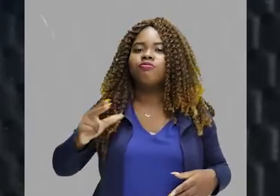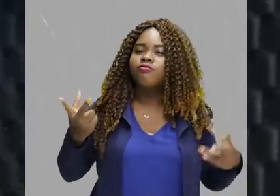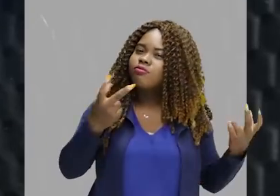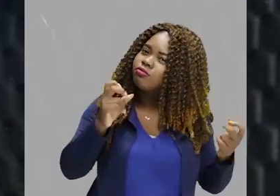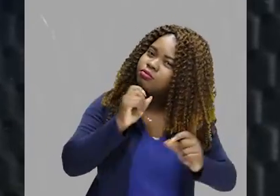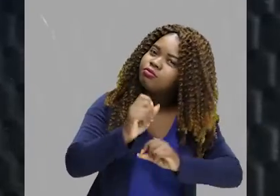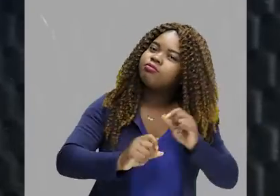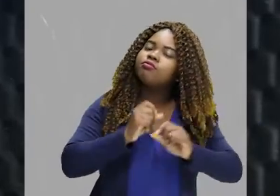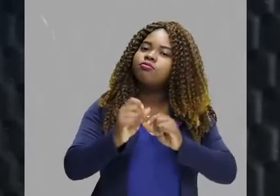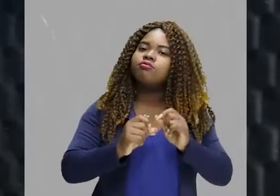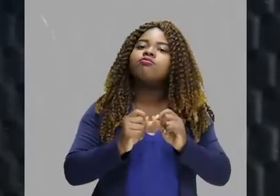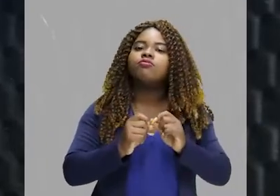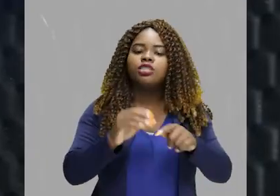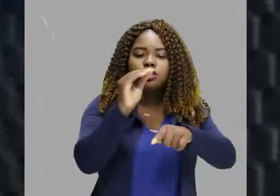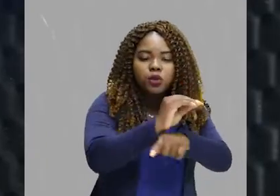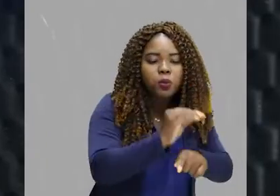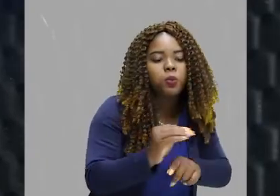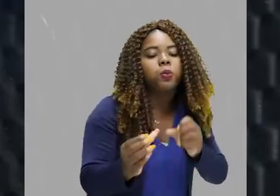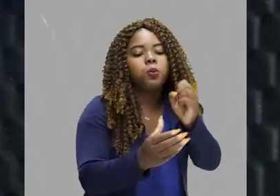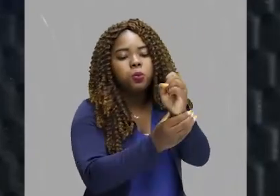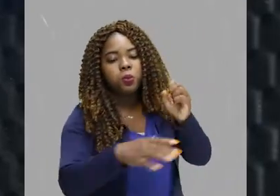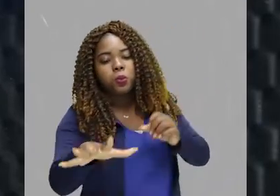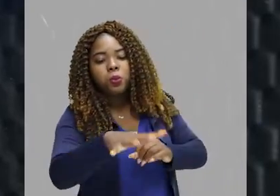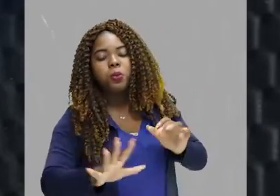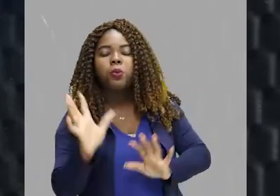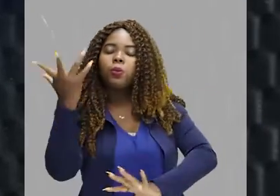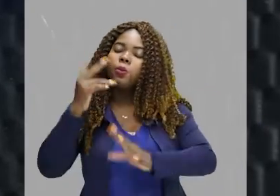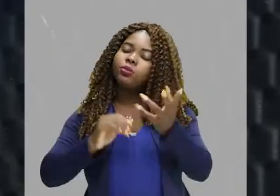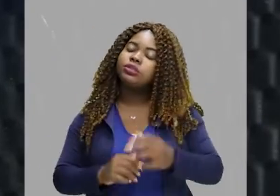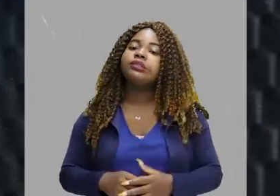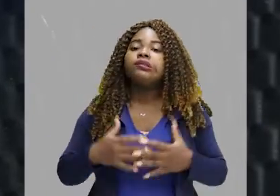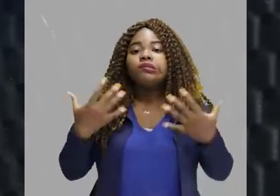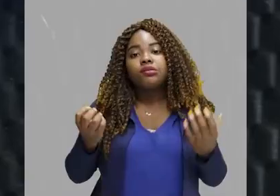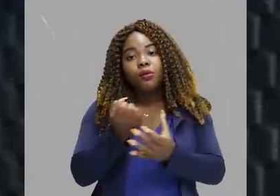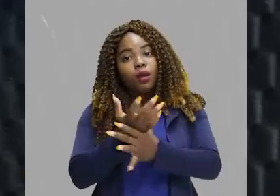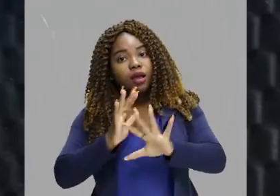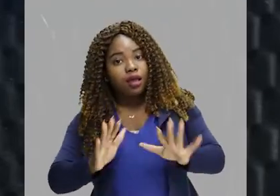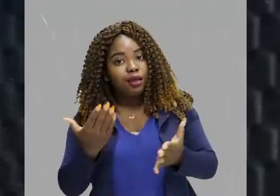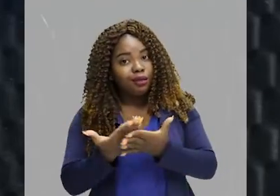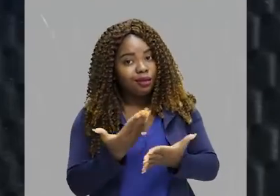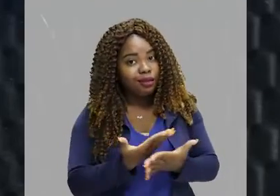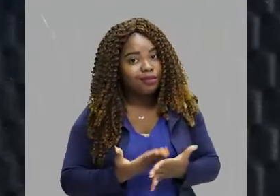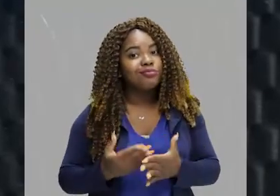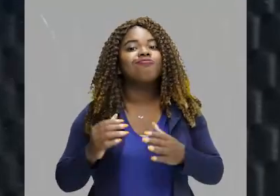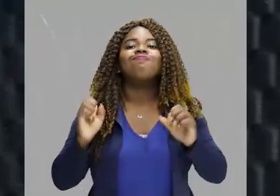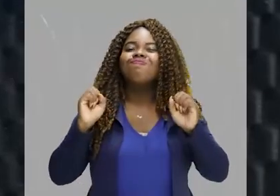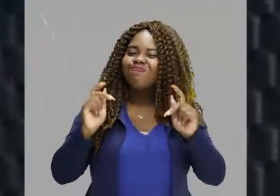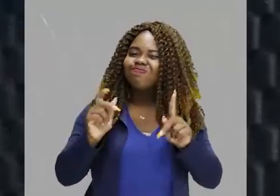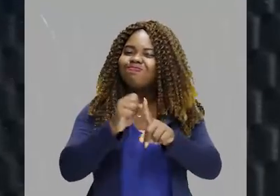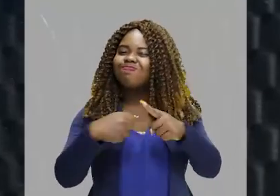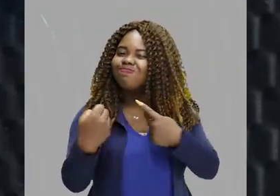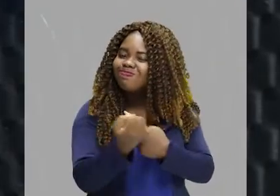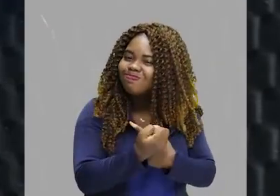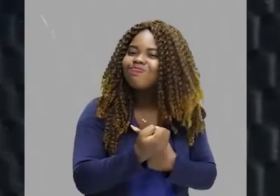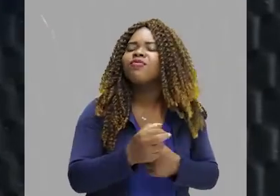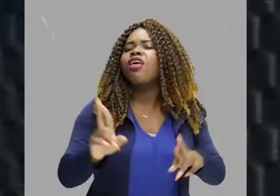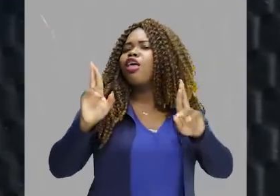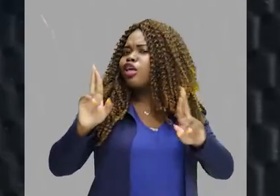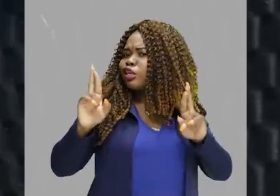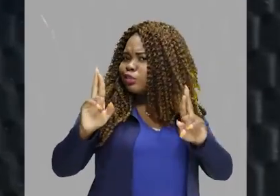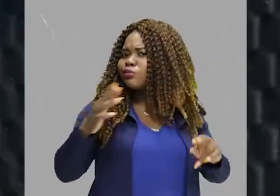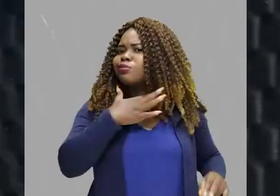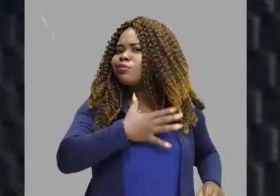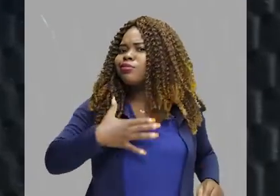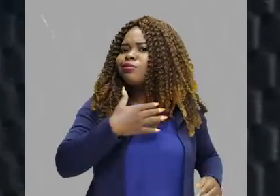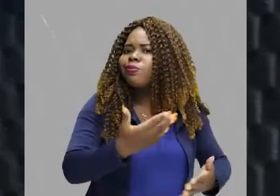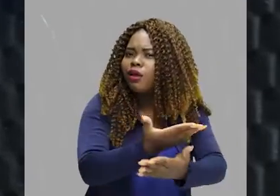essa preservação e conservação do meio ambiente. Dito isso, meus queridos, a gente encerra mais uma aula de Sociologia. Espero que a aula tenha